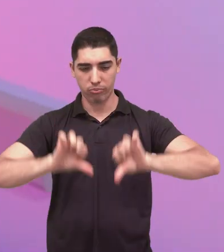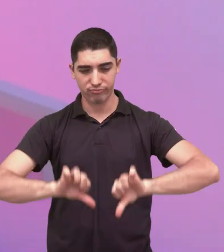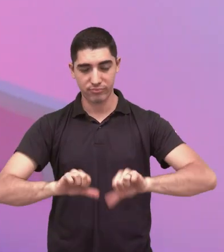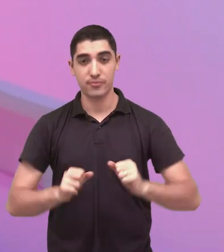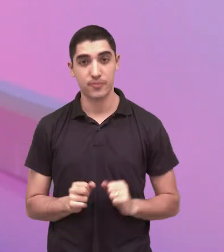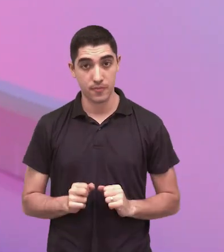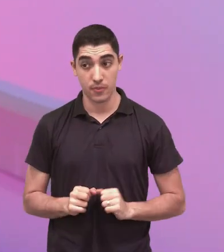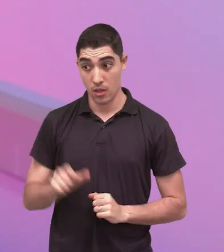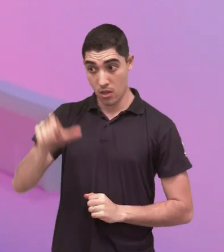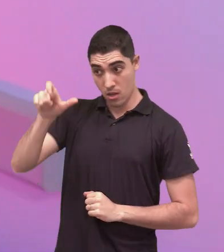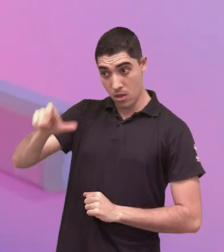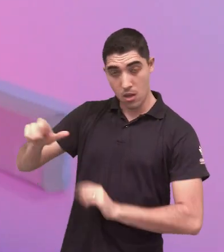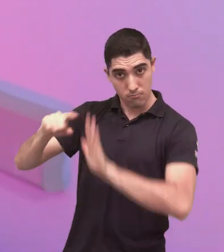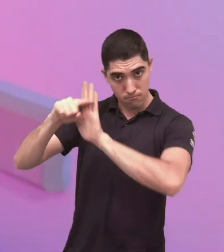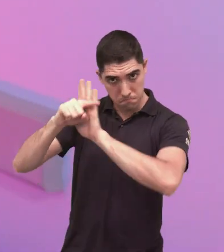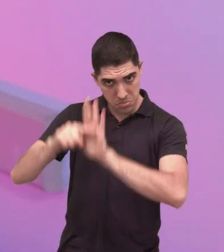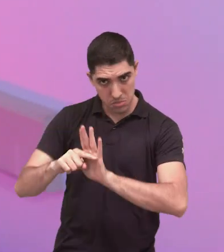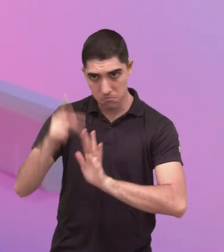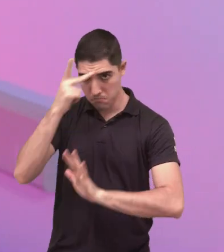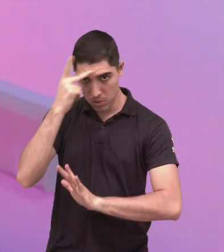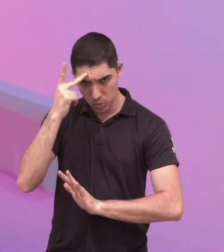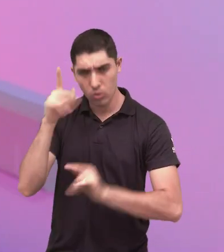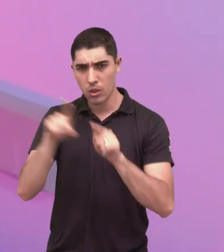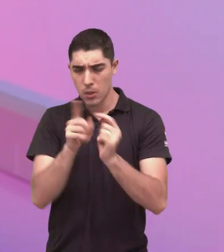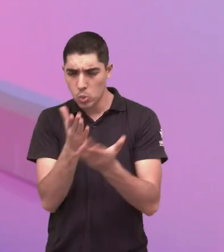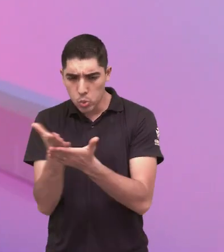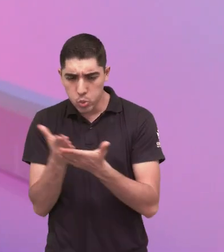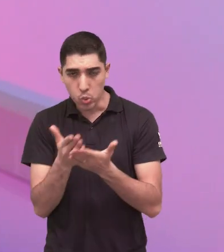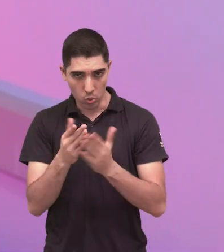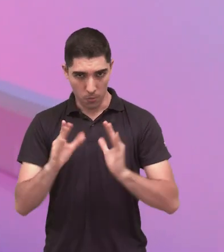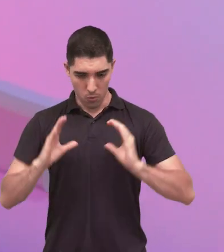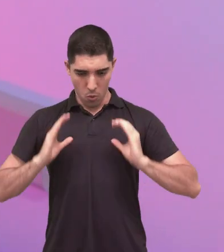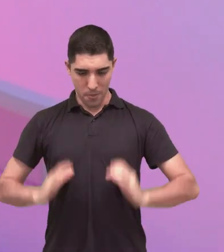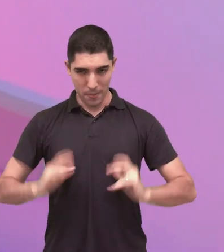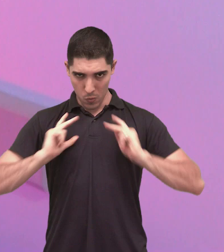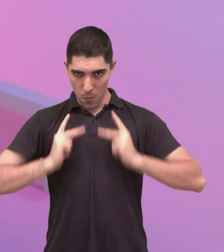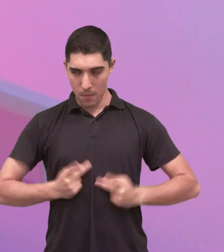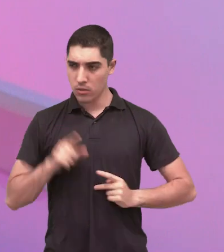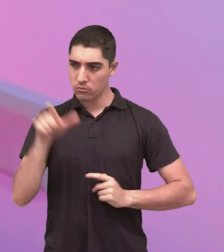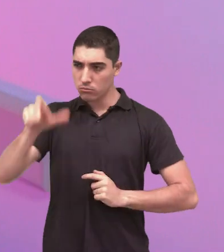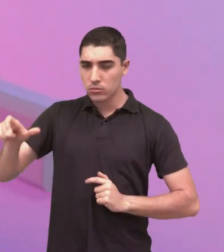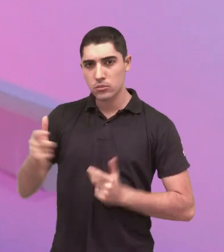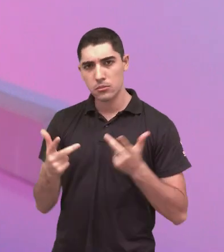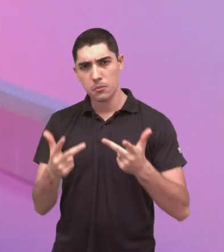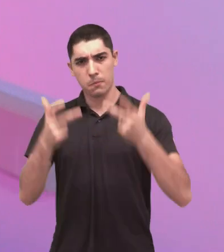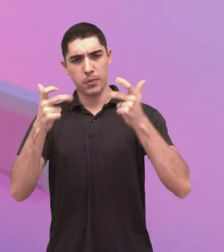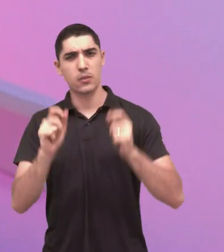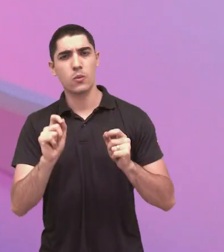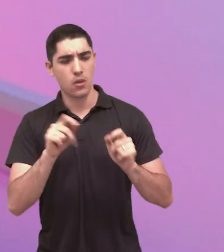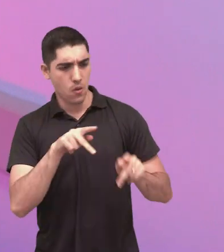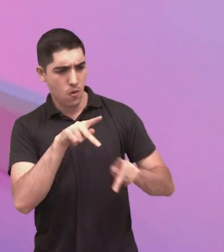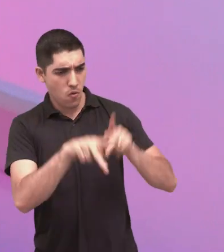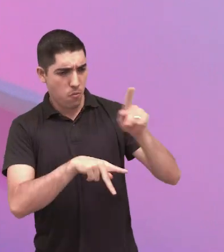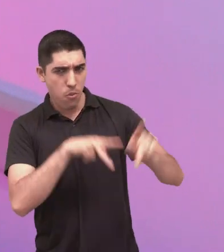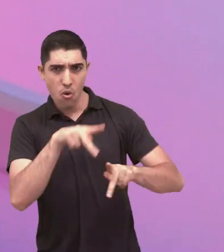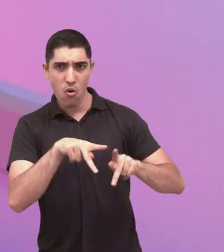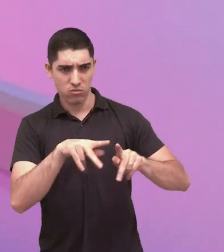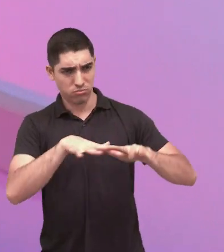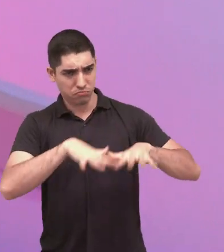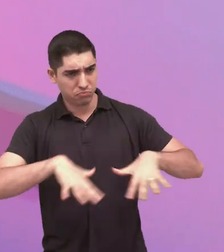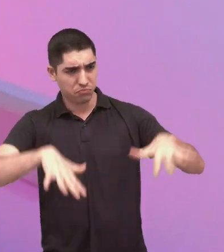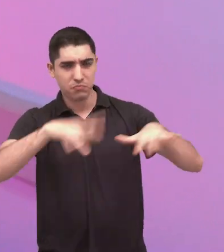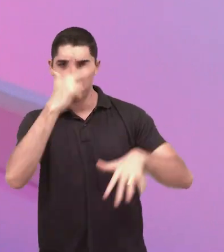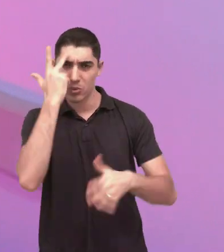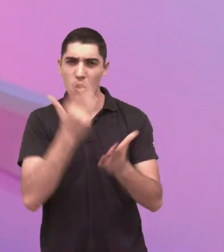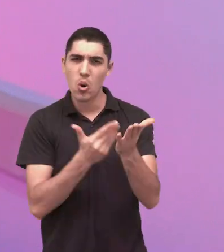Alguns pesquisadores e até estudiosos do comportamento humano começaram a perceber que a população, de forma